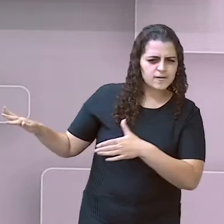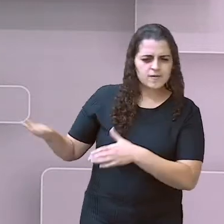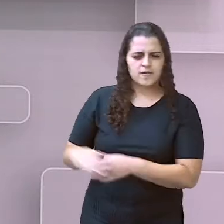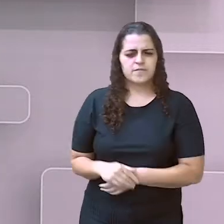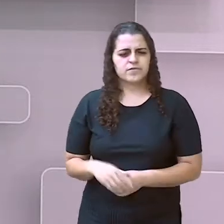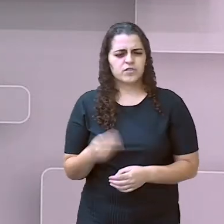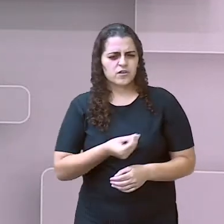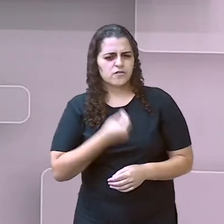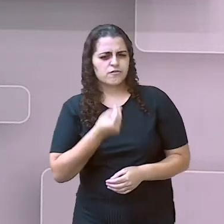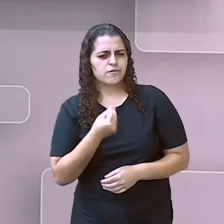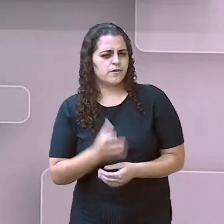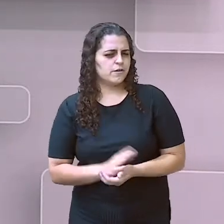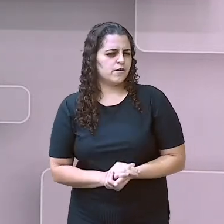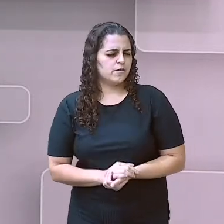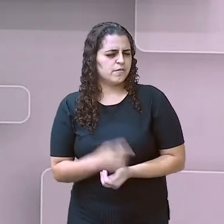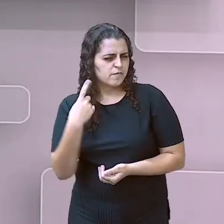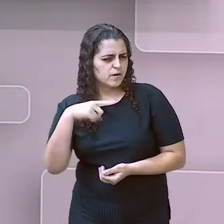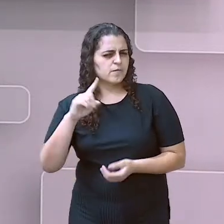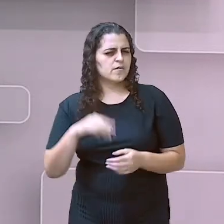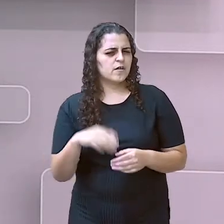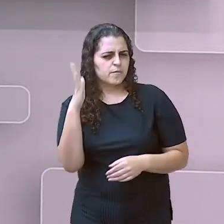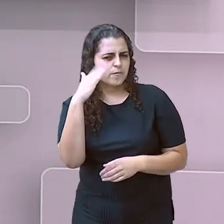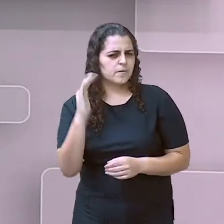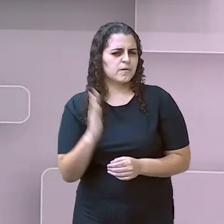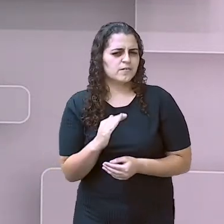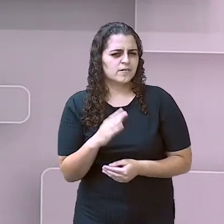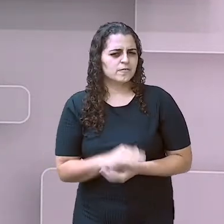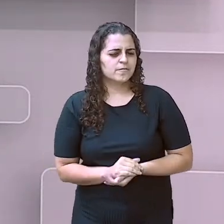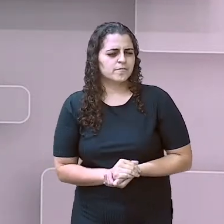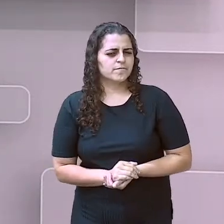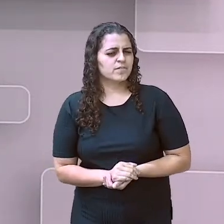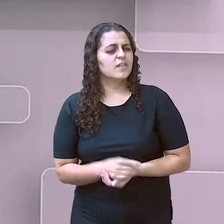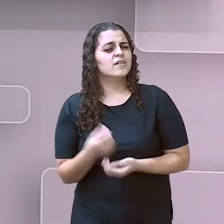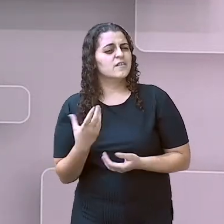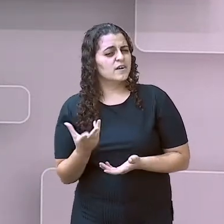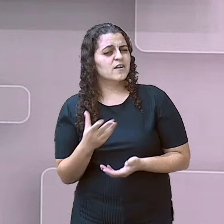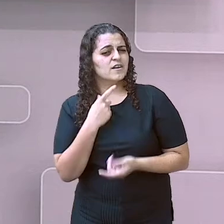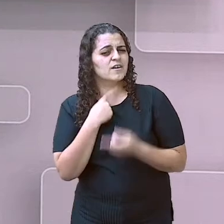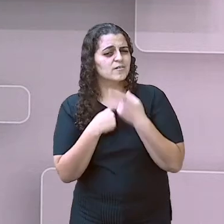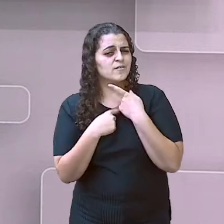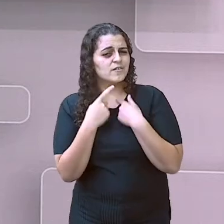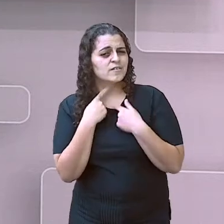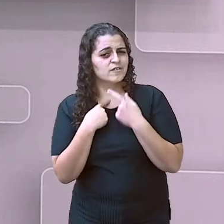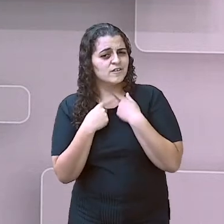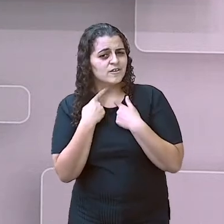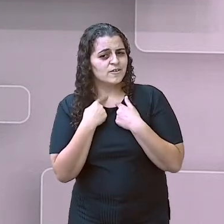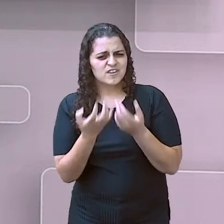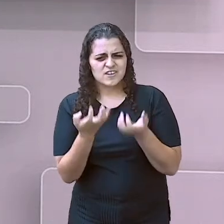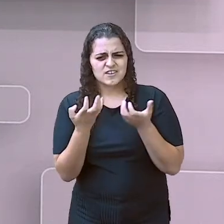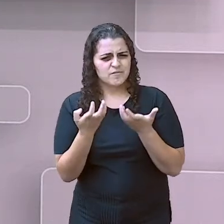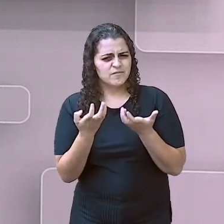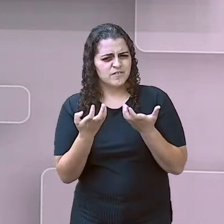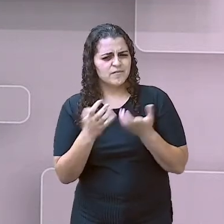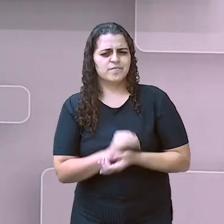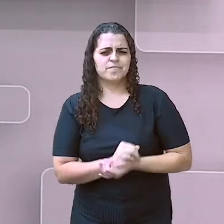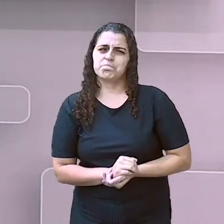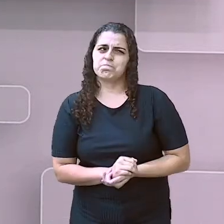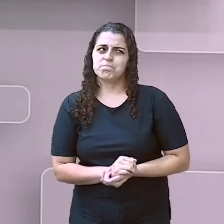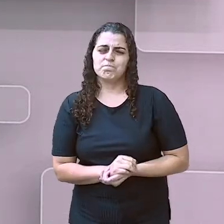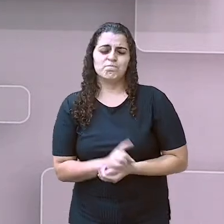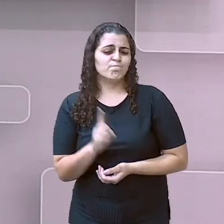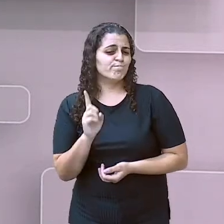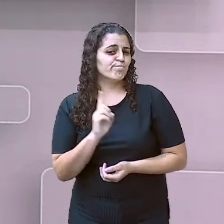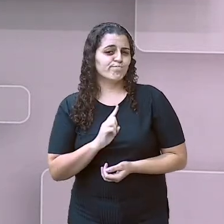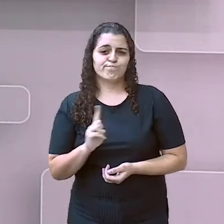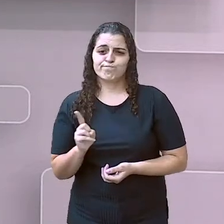nosso jeito de viver e vamos lá para o Brasil? Será, gente, que foi assim? Então, não